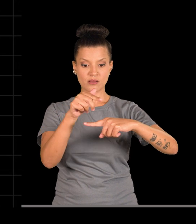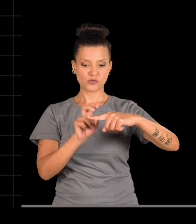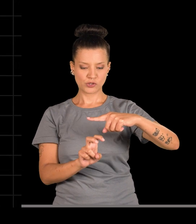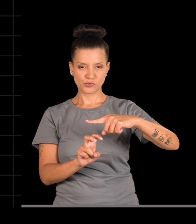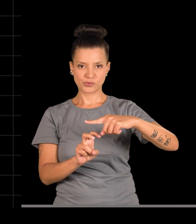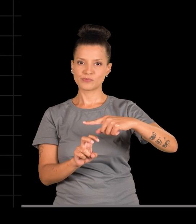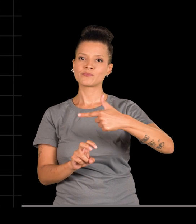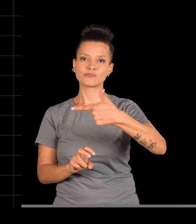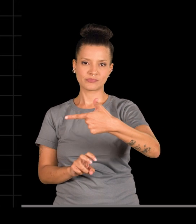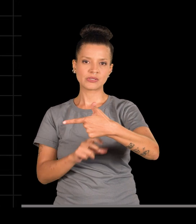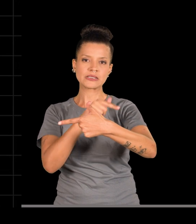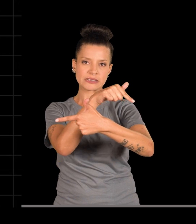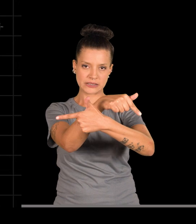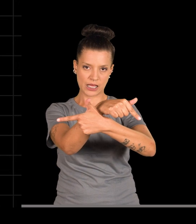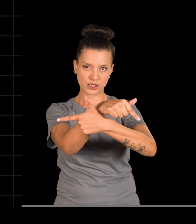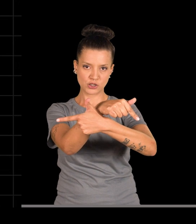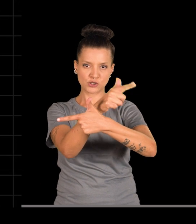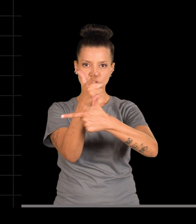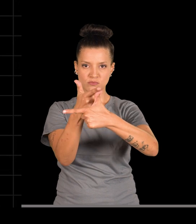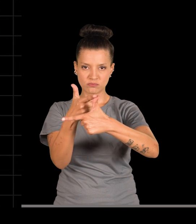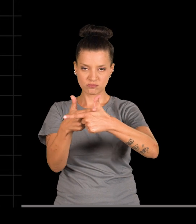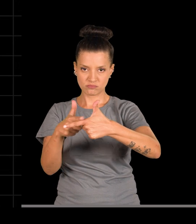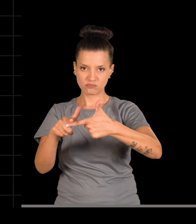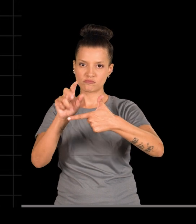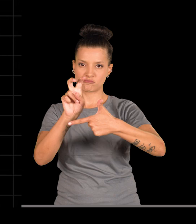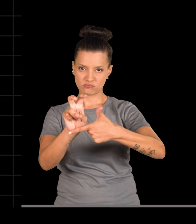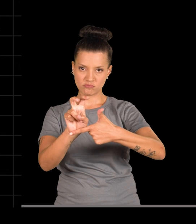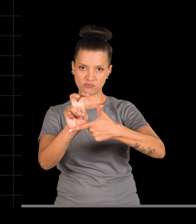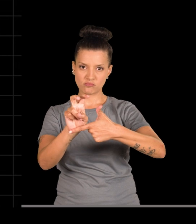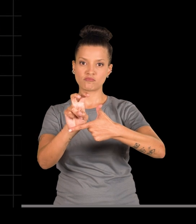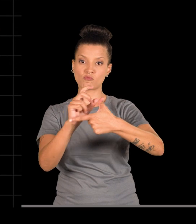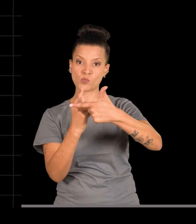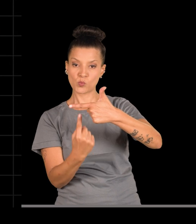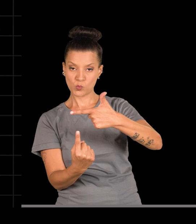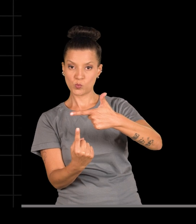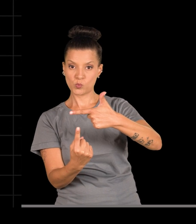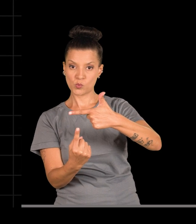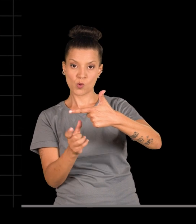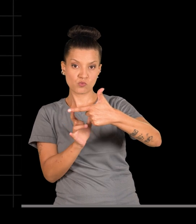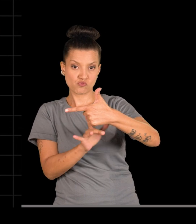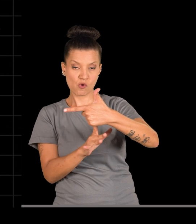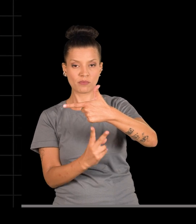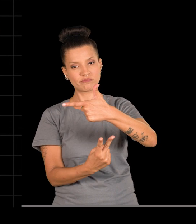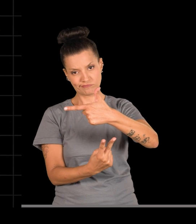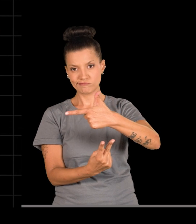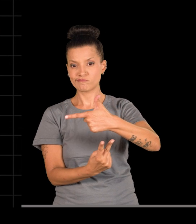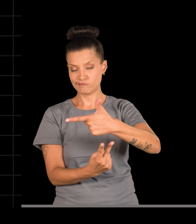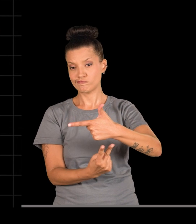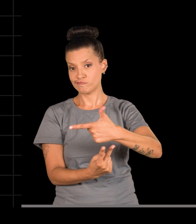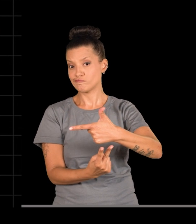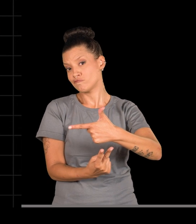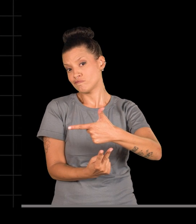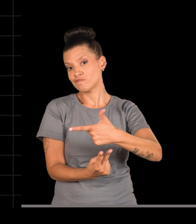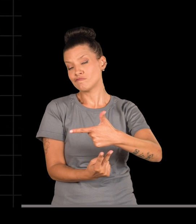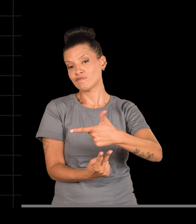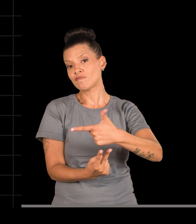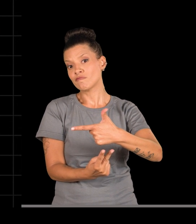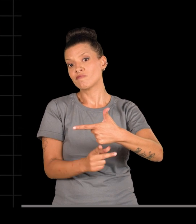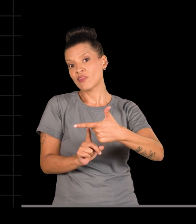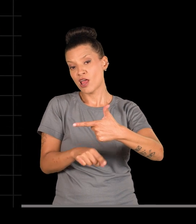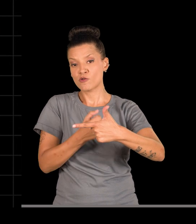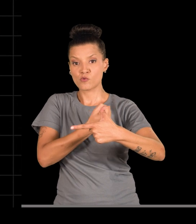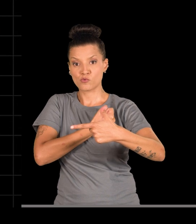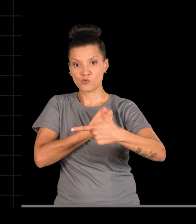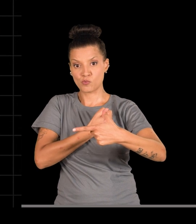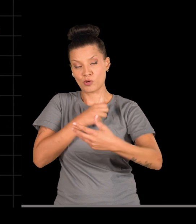7/5 eu posso muito bem pegar o 7, dividir por 5, daria 1 inteiro, sobraria quanto? Sobraria 2, é ou não é? Ou seja,